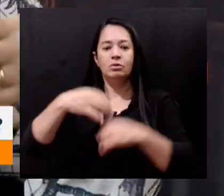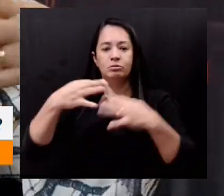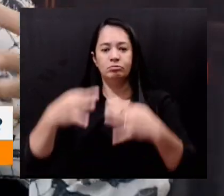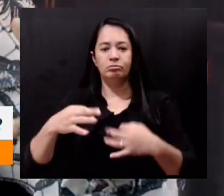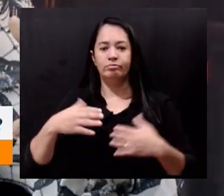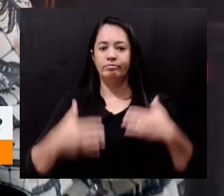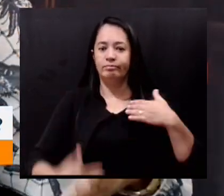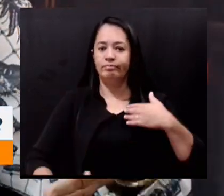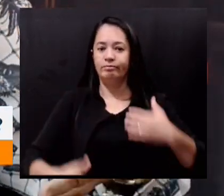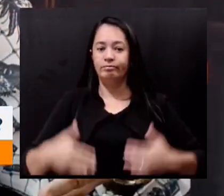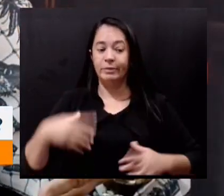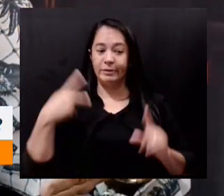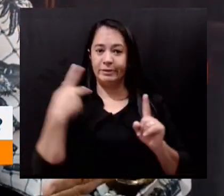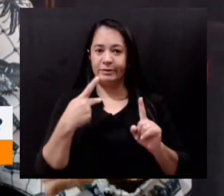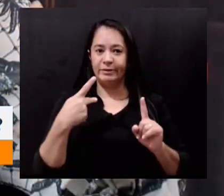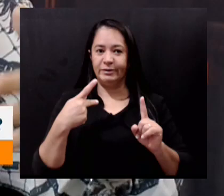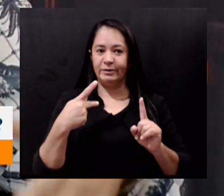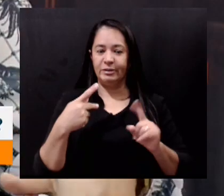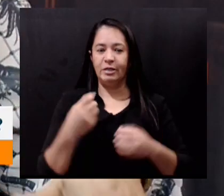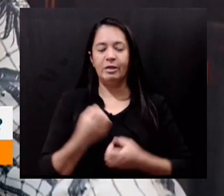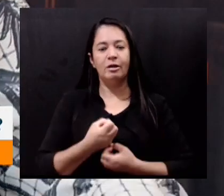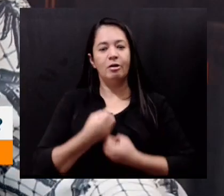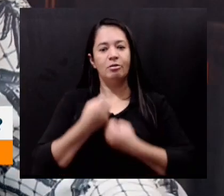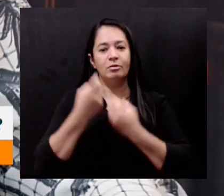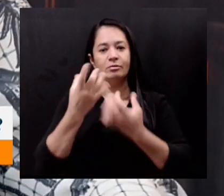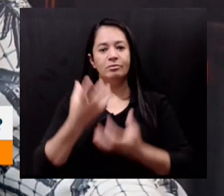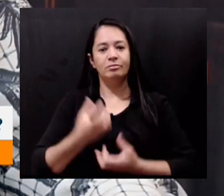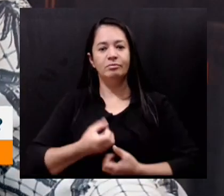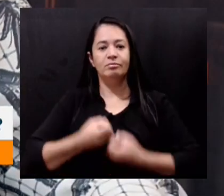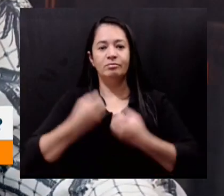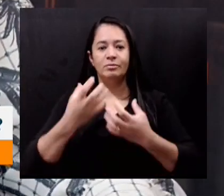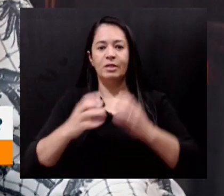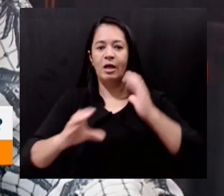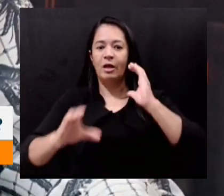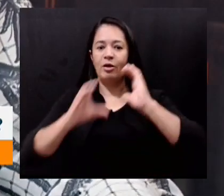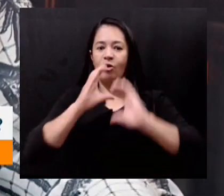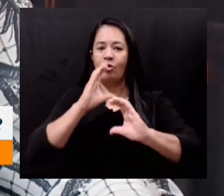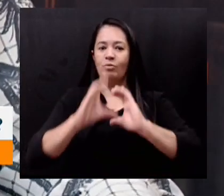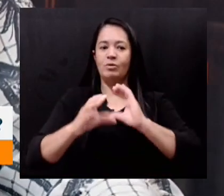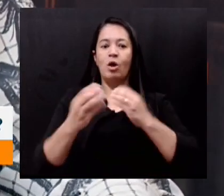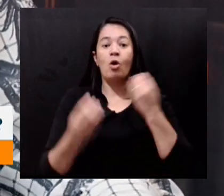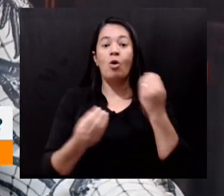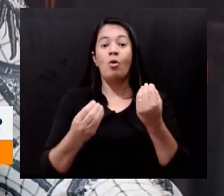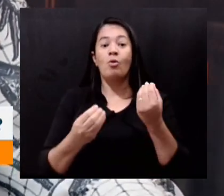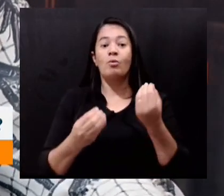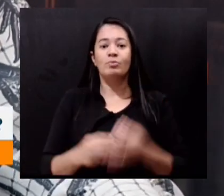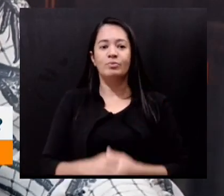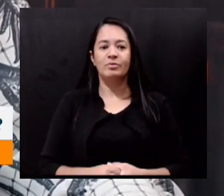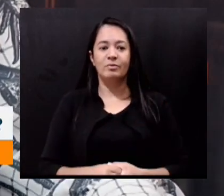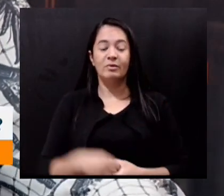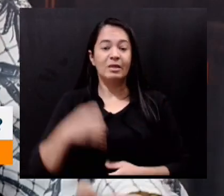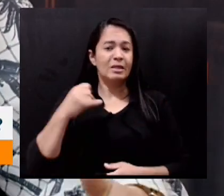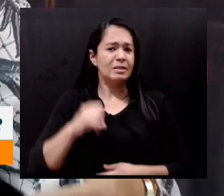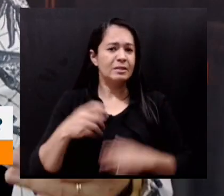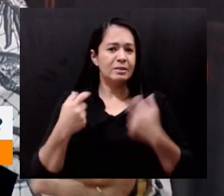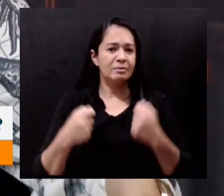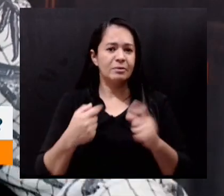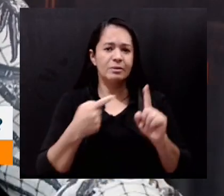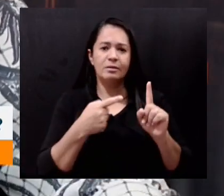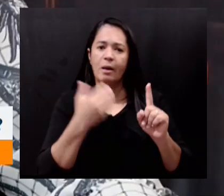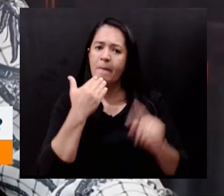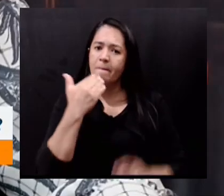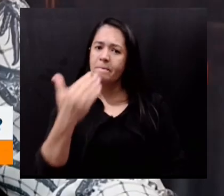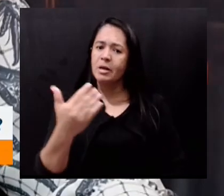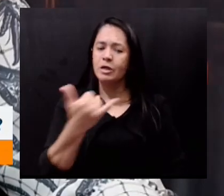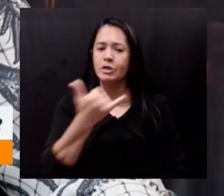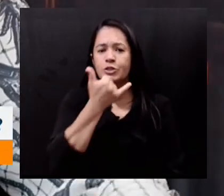e a expressão. A comunicação, como que vai fazer. E se for preciso, peça desculpas, né,